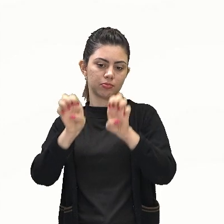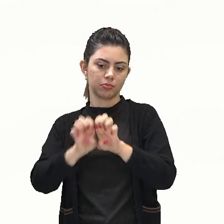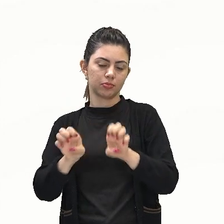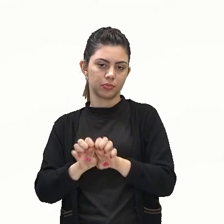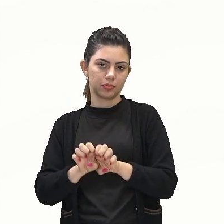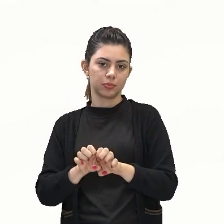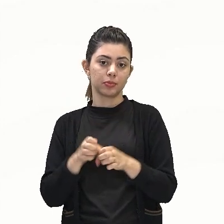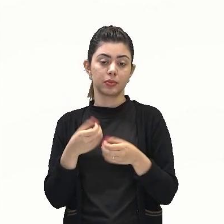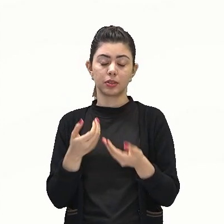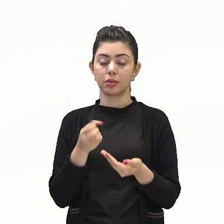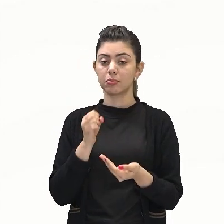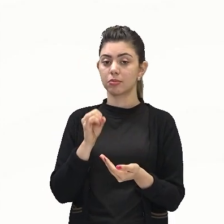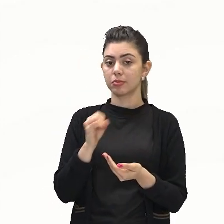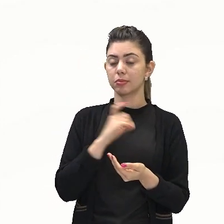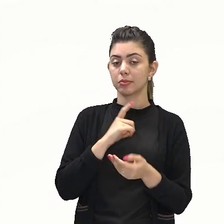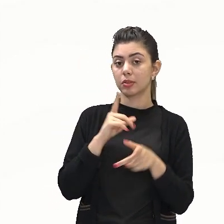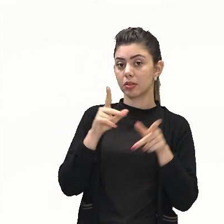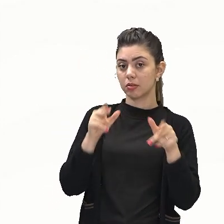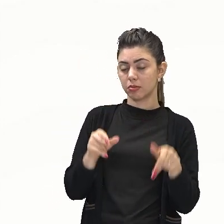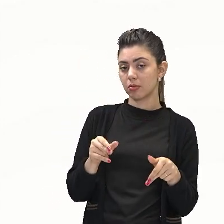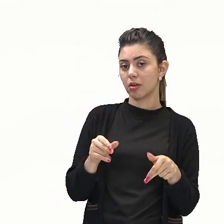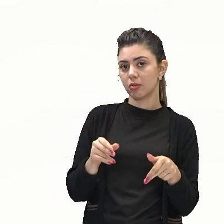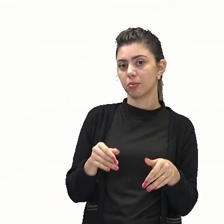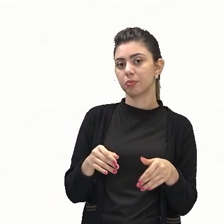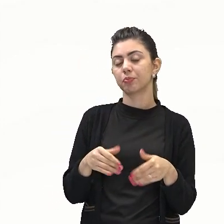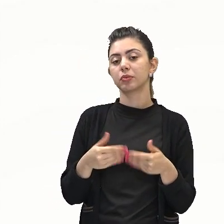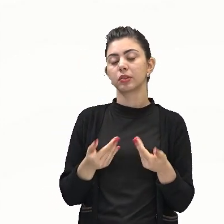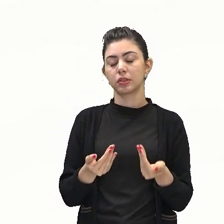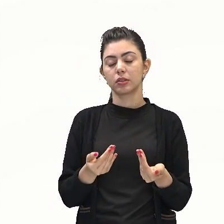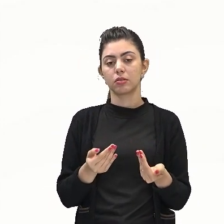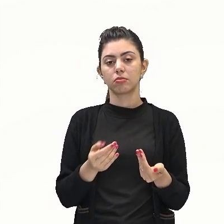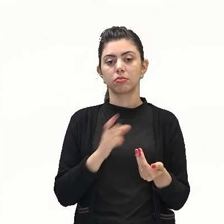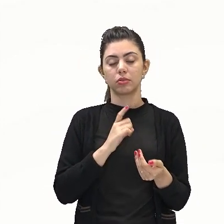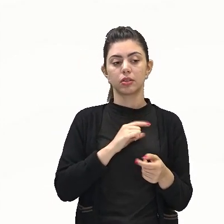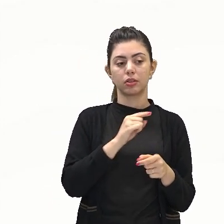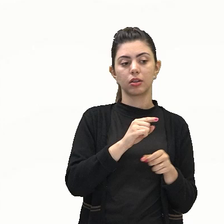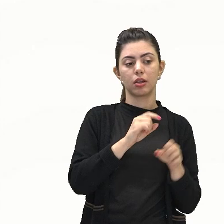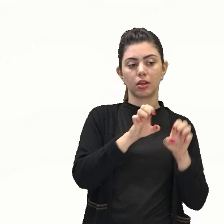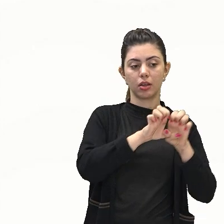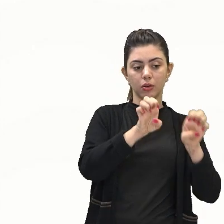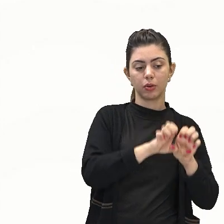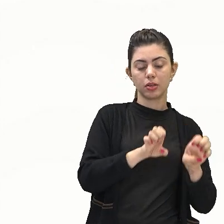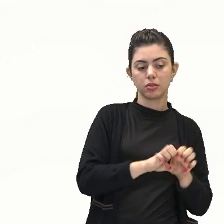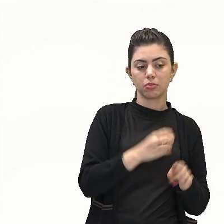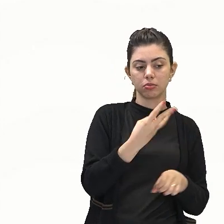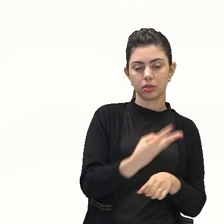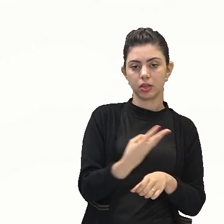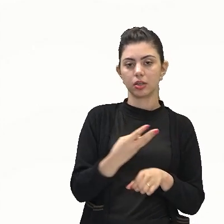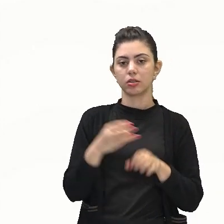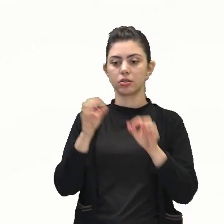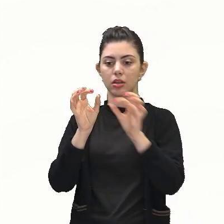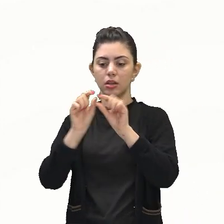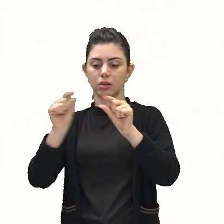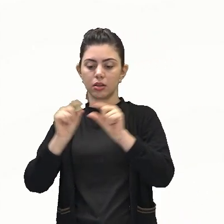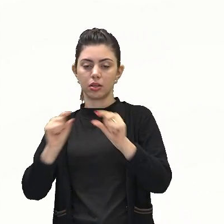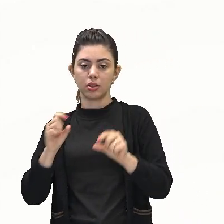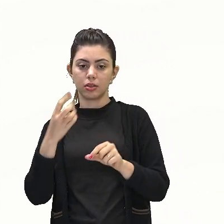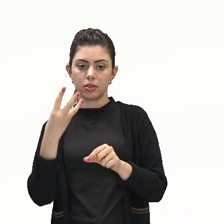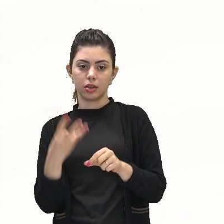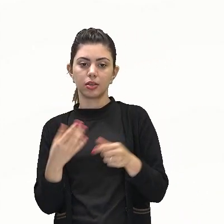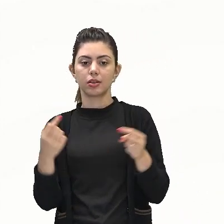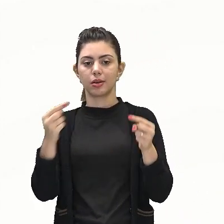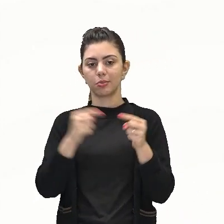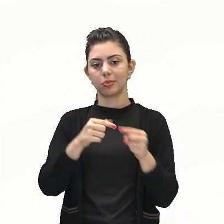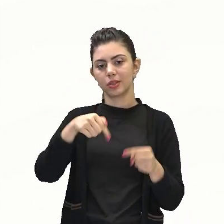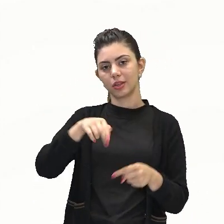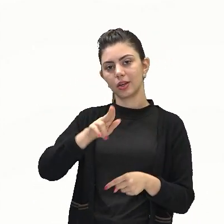for igual, se eu tenho 3 equações e eu também tenho 3 incógnitas, significa que eu tenho uma matriz quadrada,